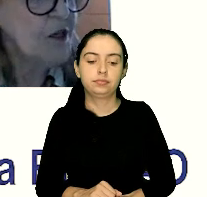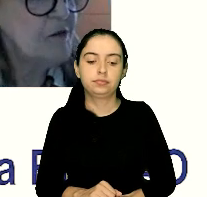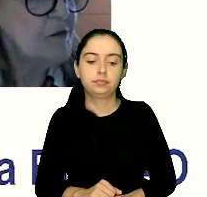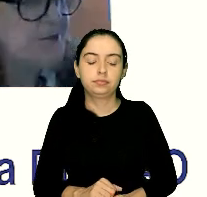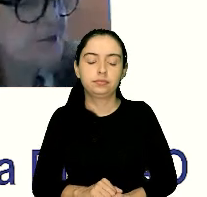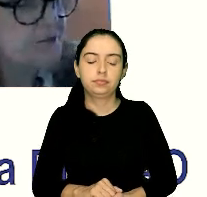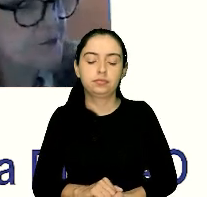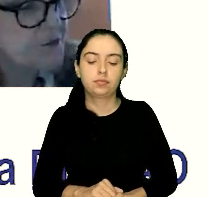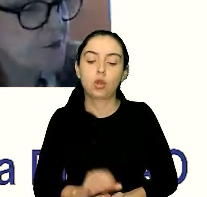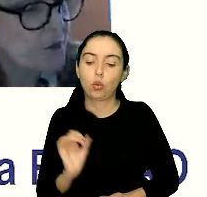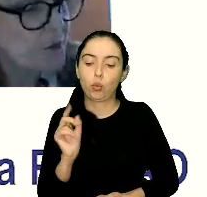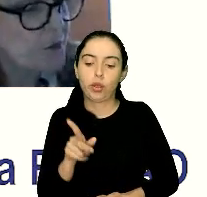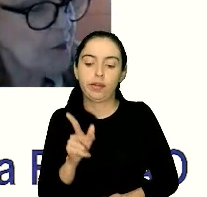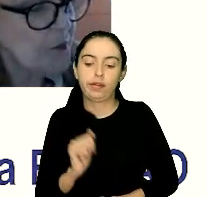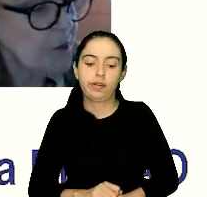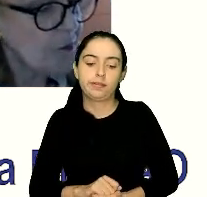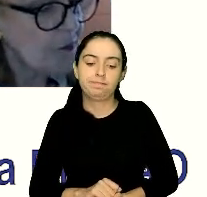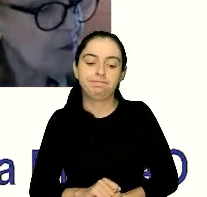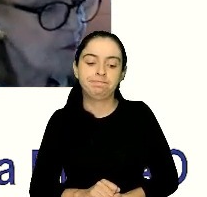Ok?